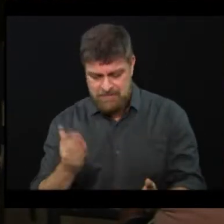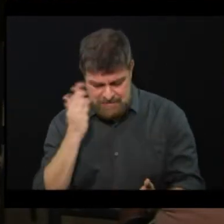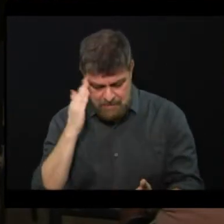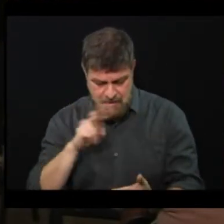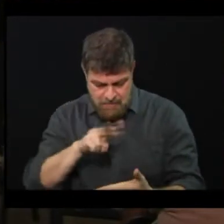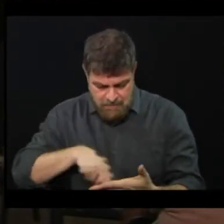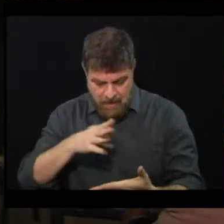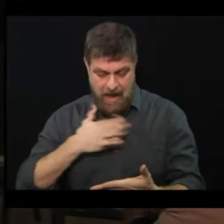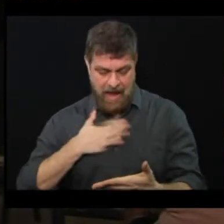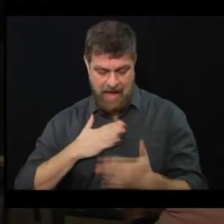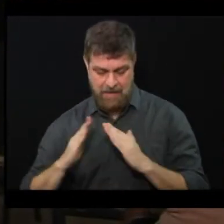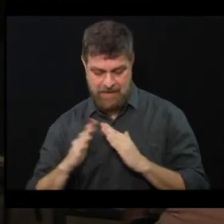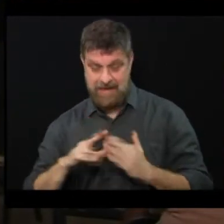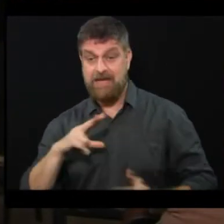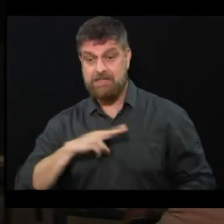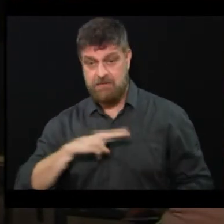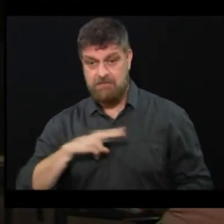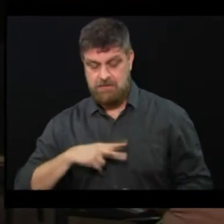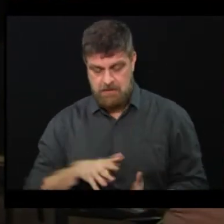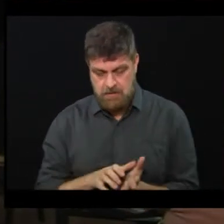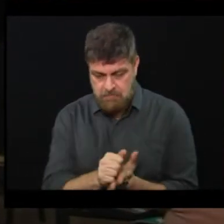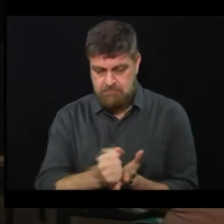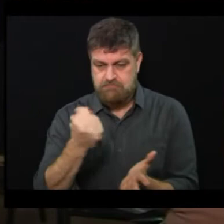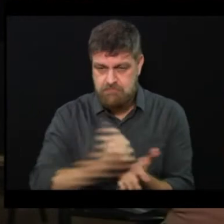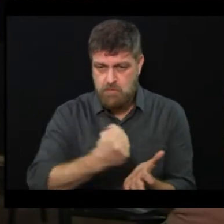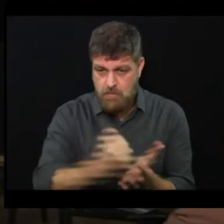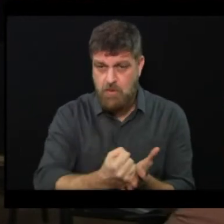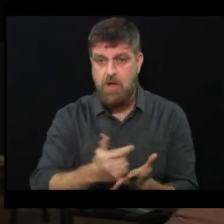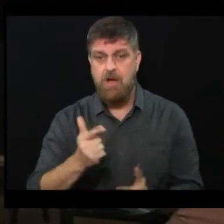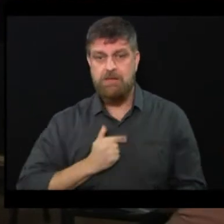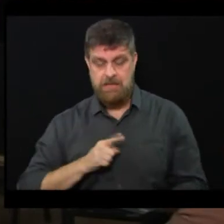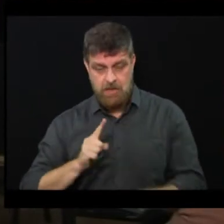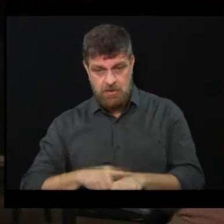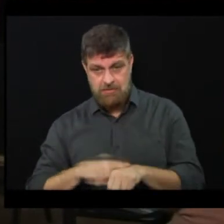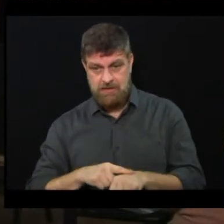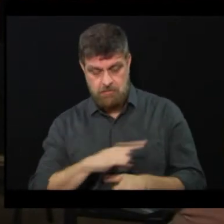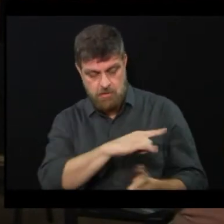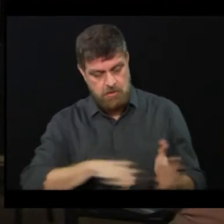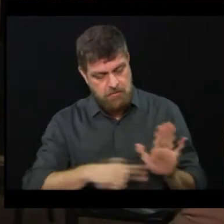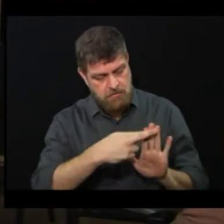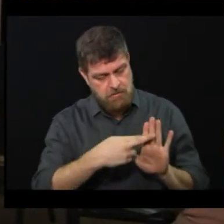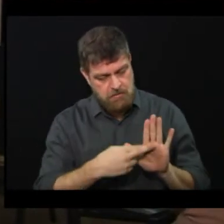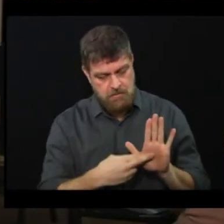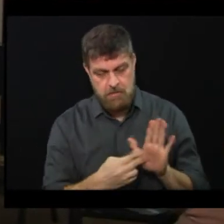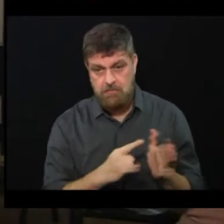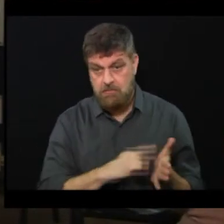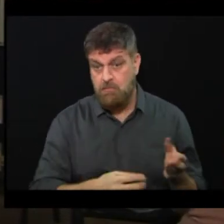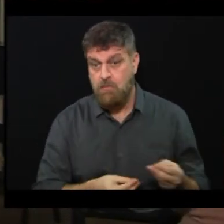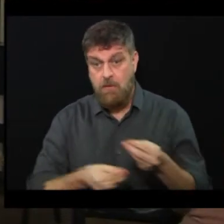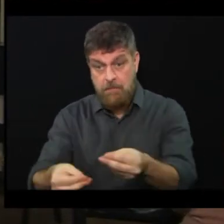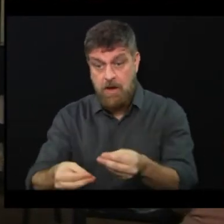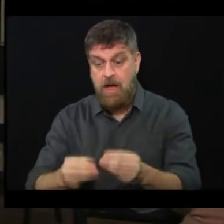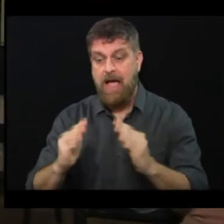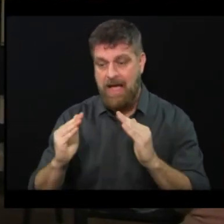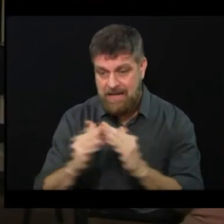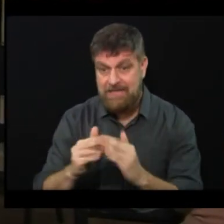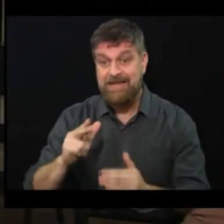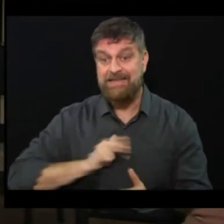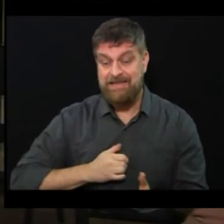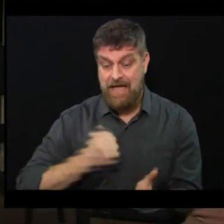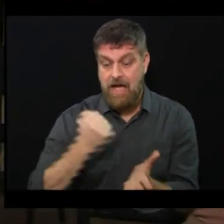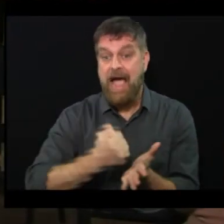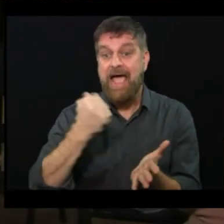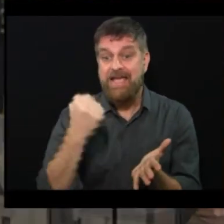sua escritura registrada que agora é dentro do processo de regularização nem título de posse mais é a escritura